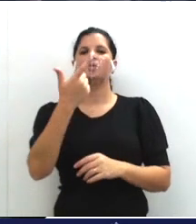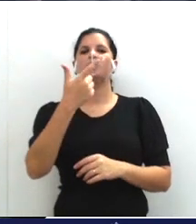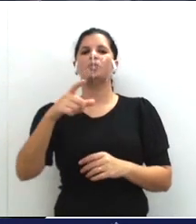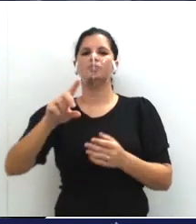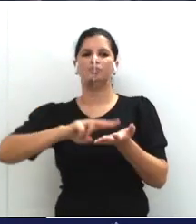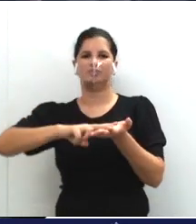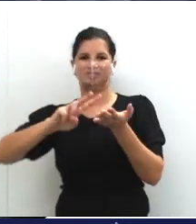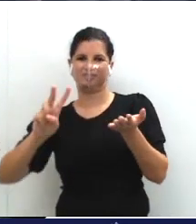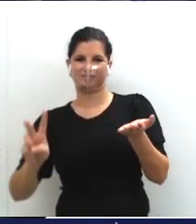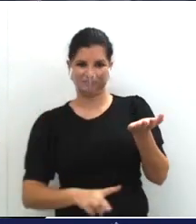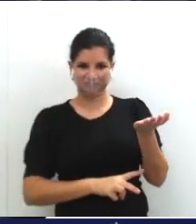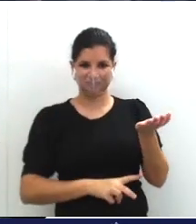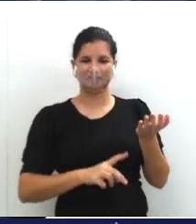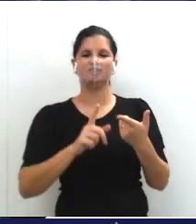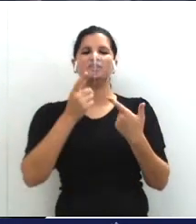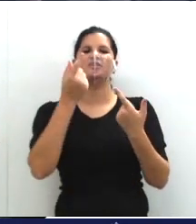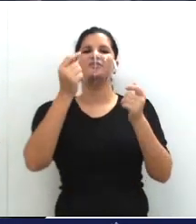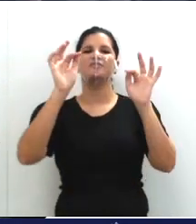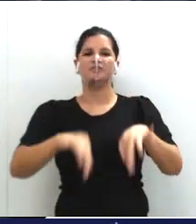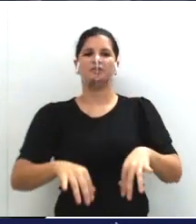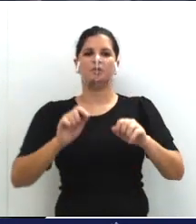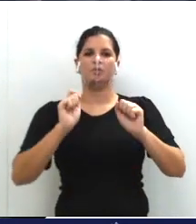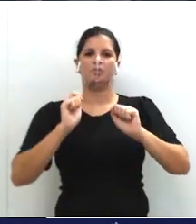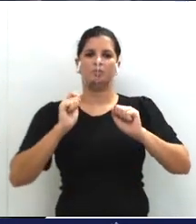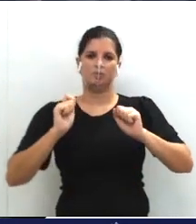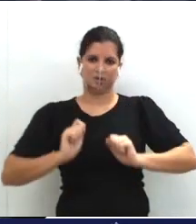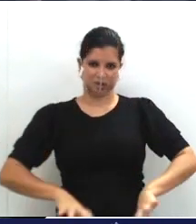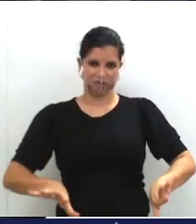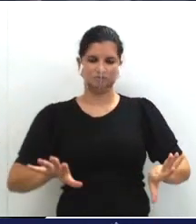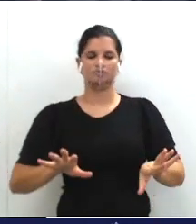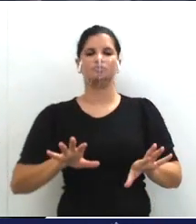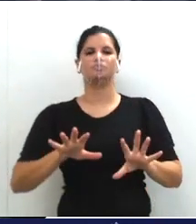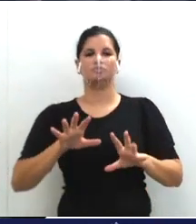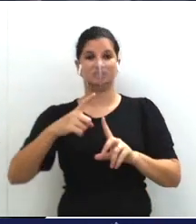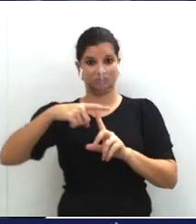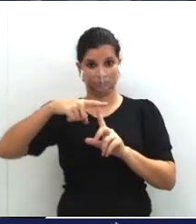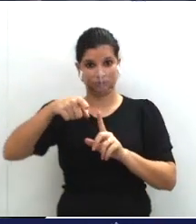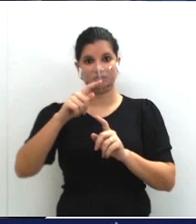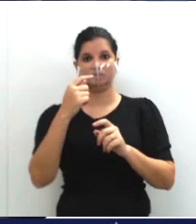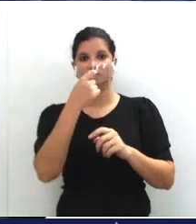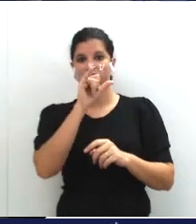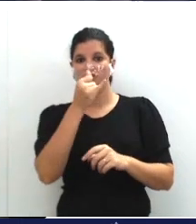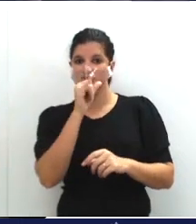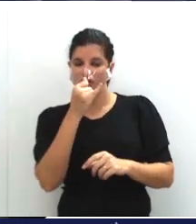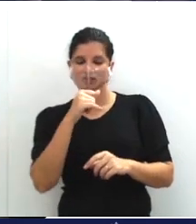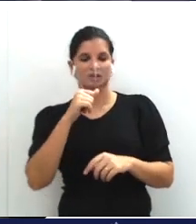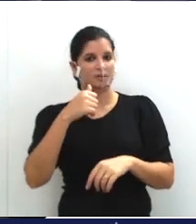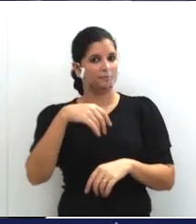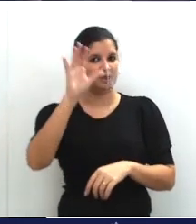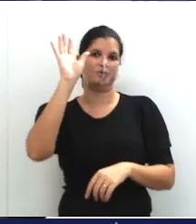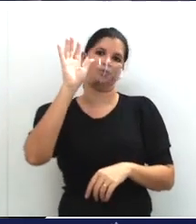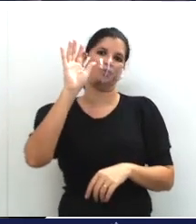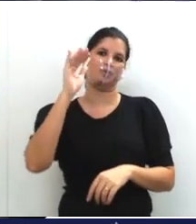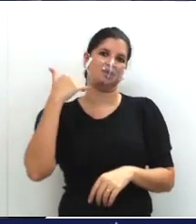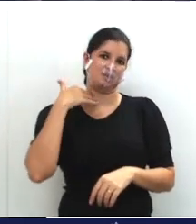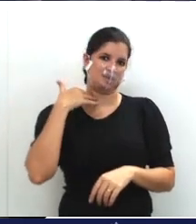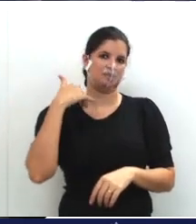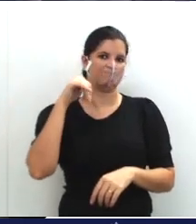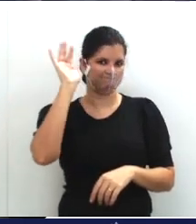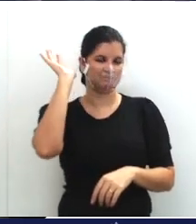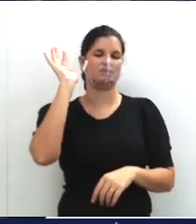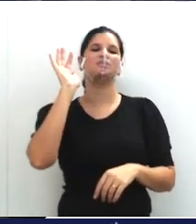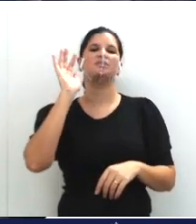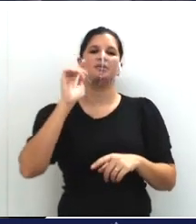Outra desvantagem é que o custo final, né, deste tipo de energia ele é mais elevado que